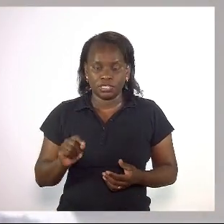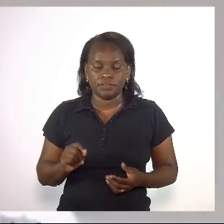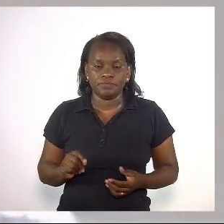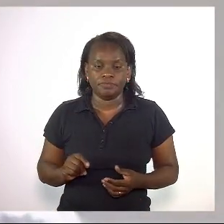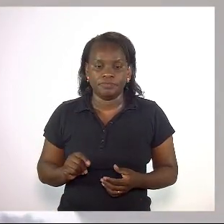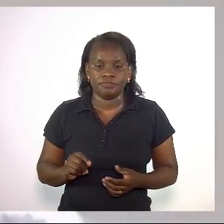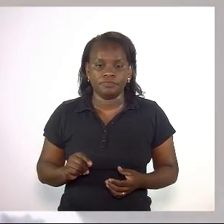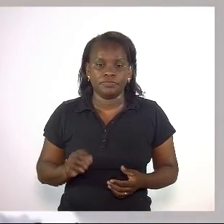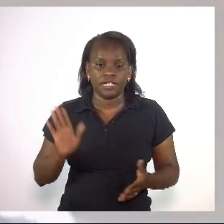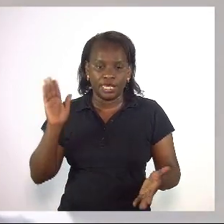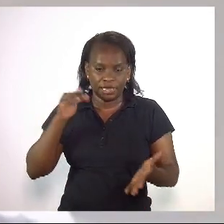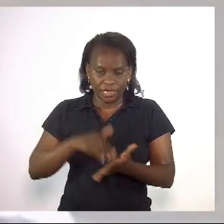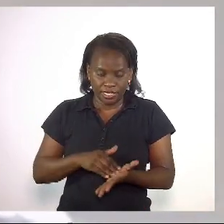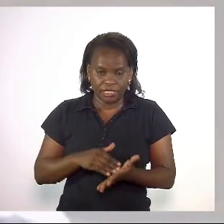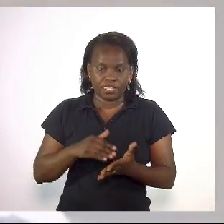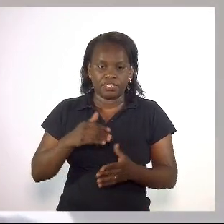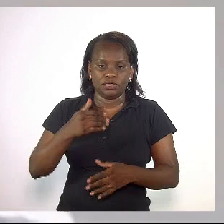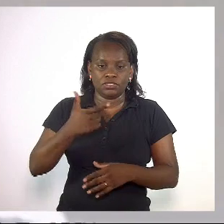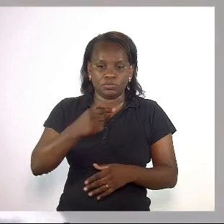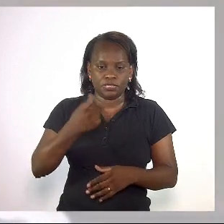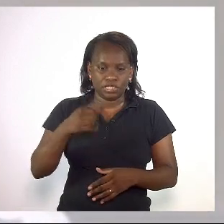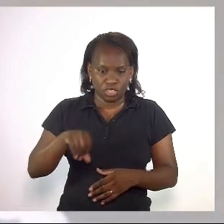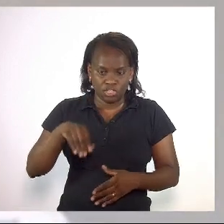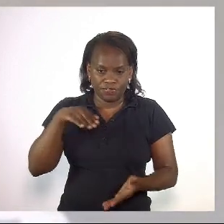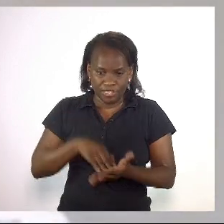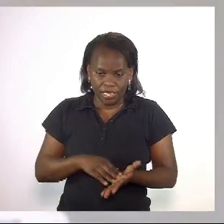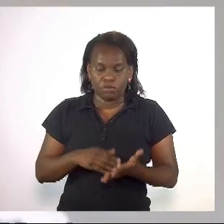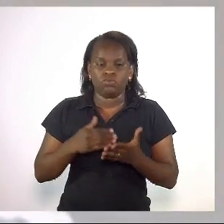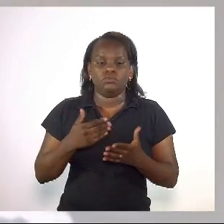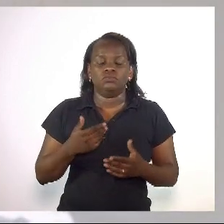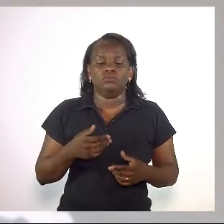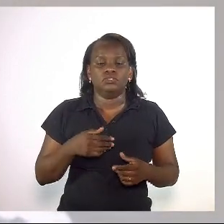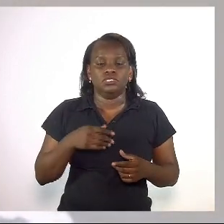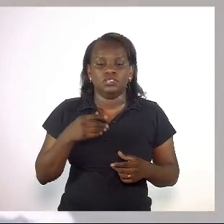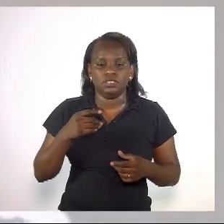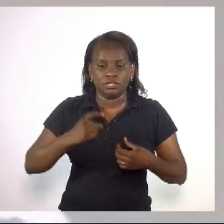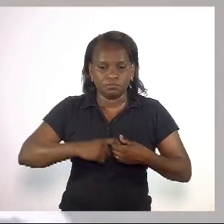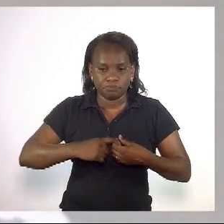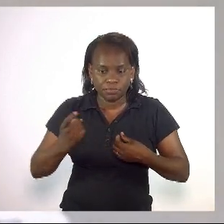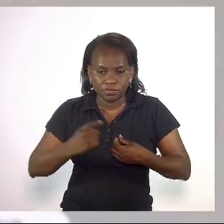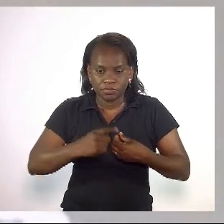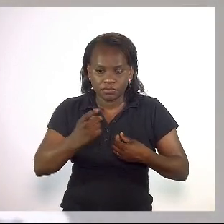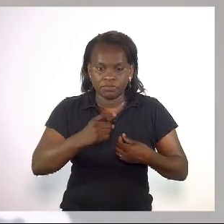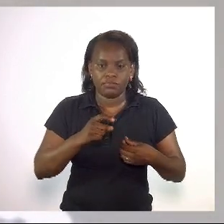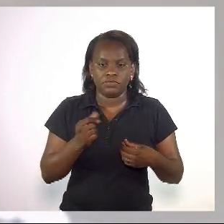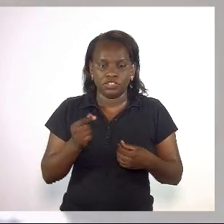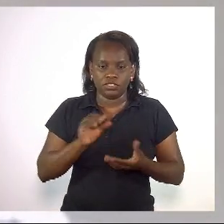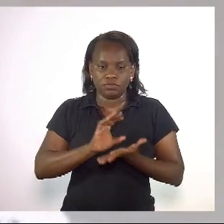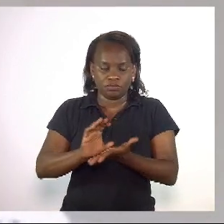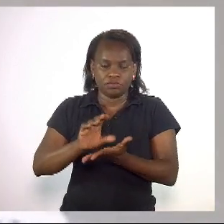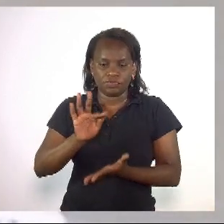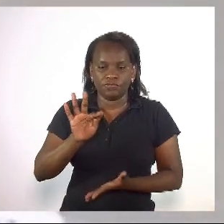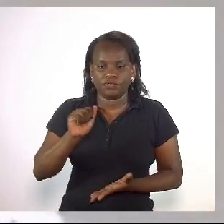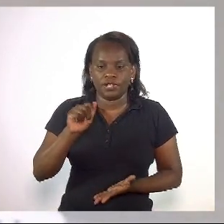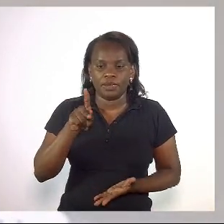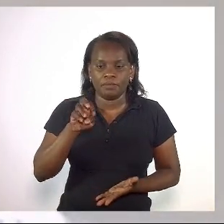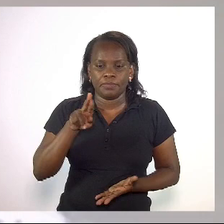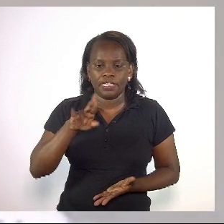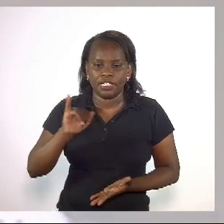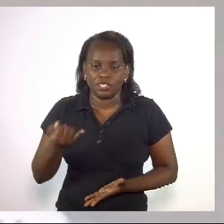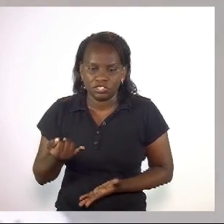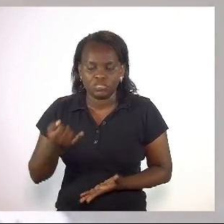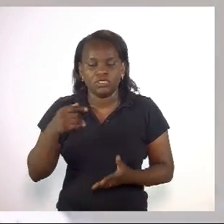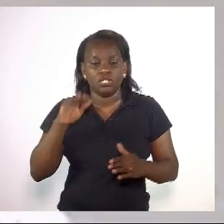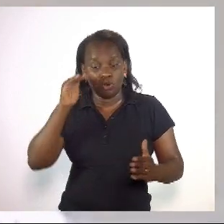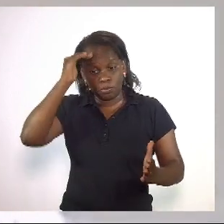que, até o final do ano de 2019, nós estávamos aplicando a desvinculação de receitas à FAPERJ, observando a Constituição